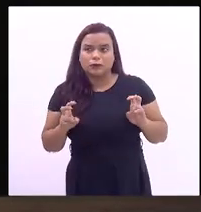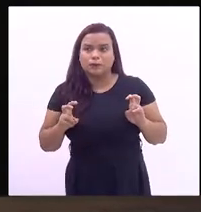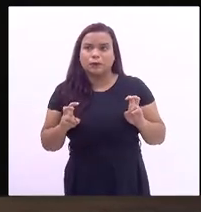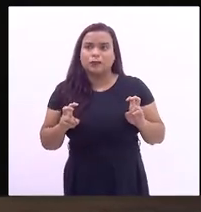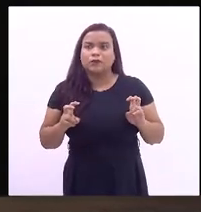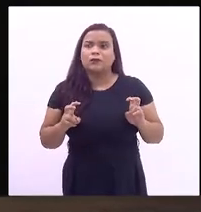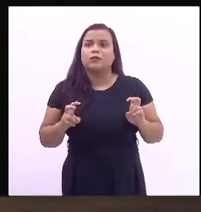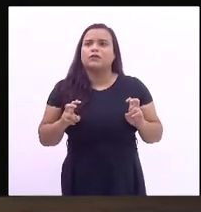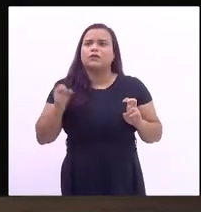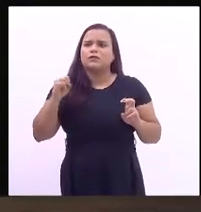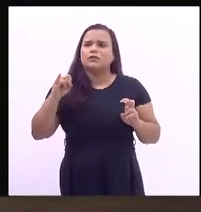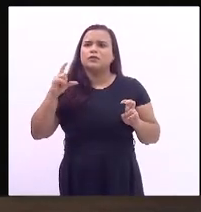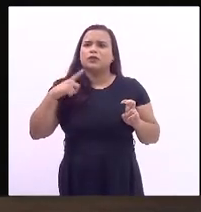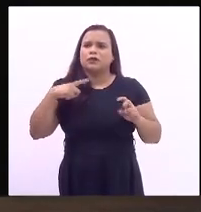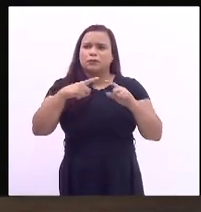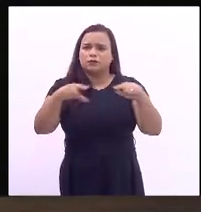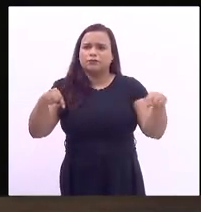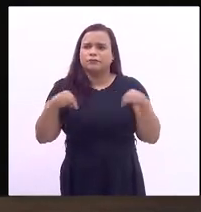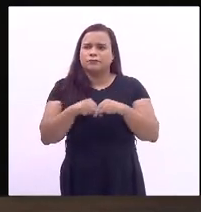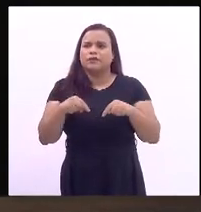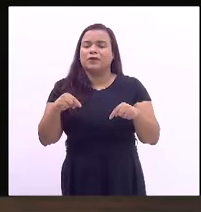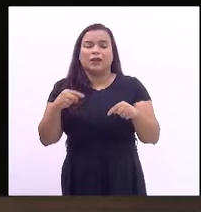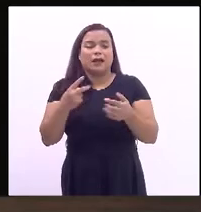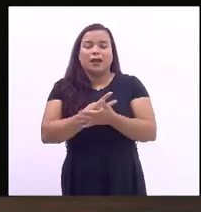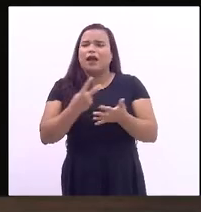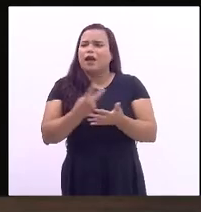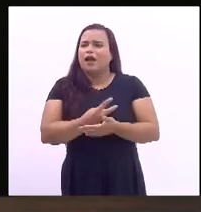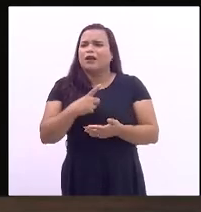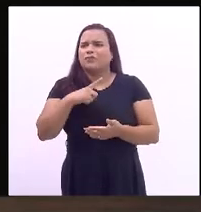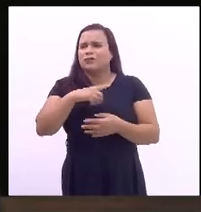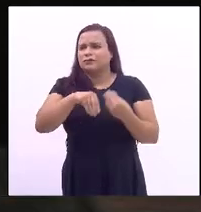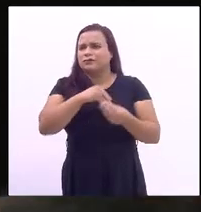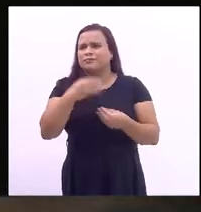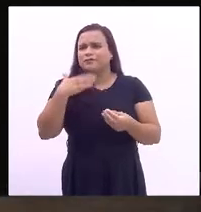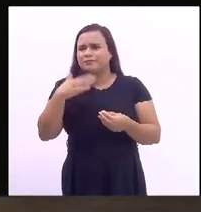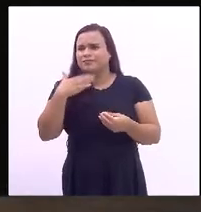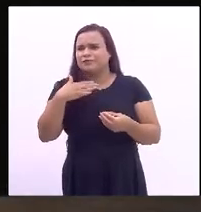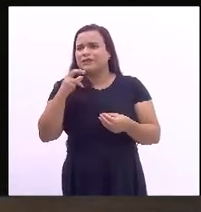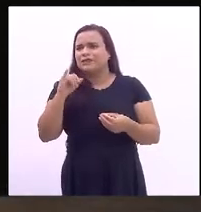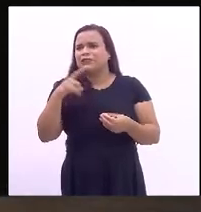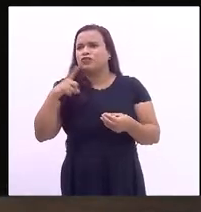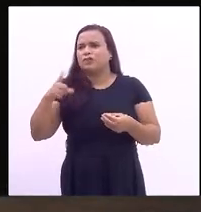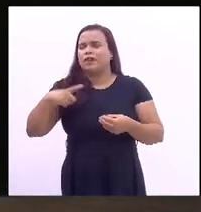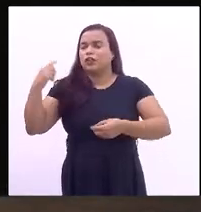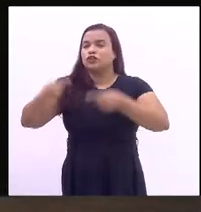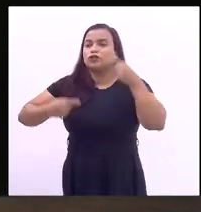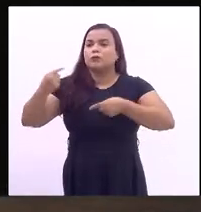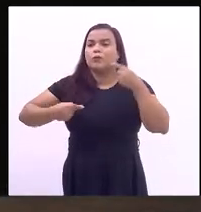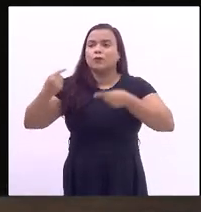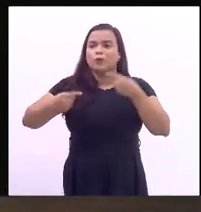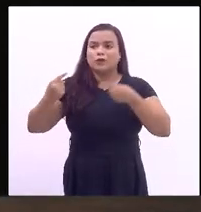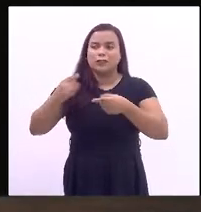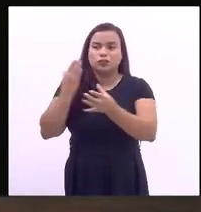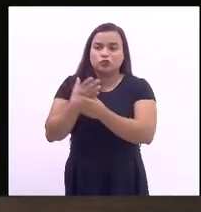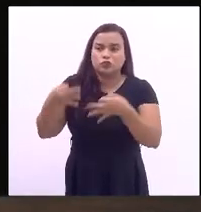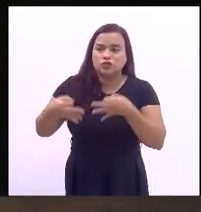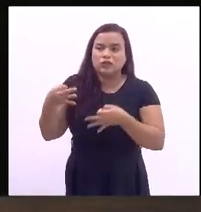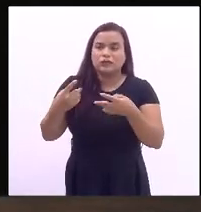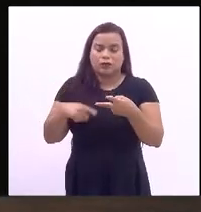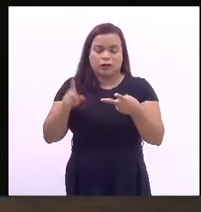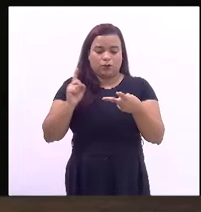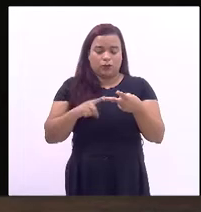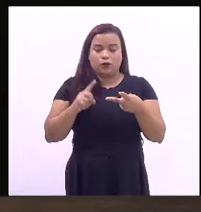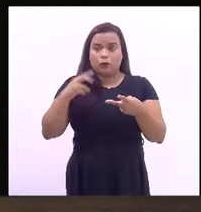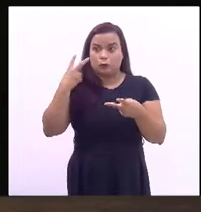greve para que seja regular que tem a dos proprietários e tem disputa judicial dotado waldeck